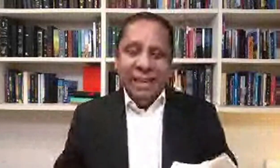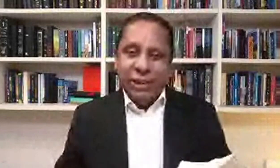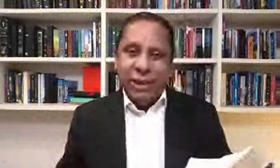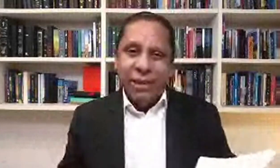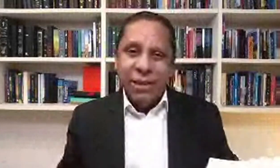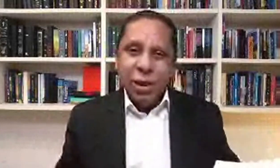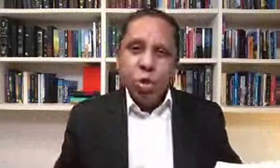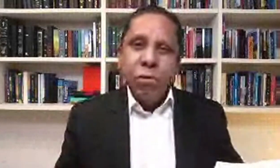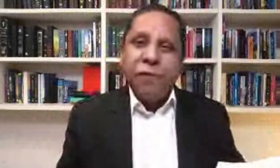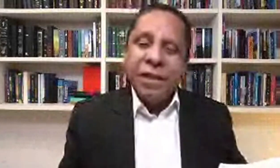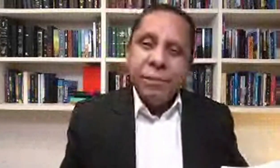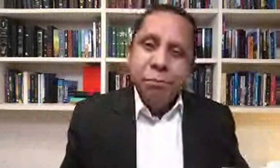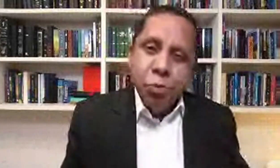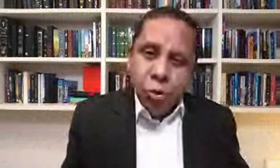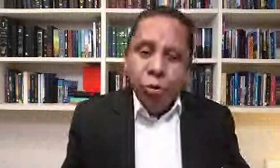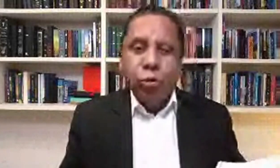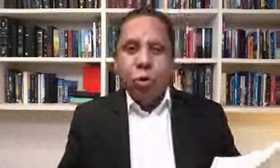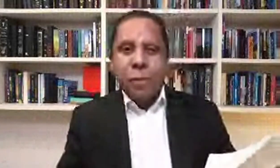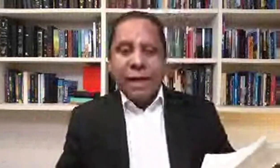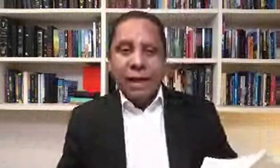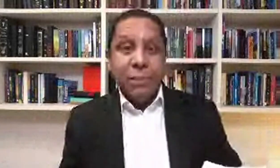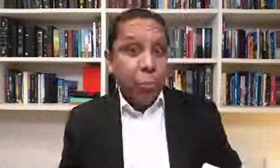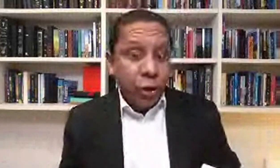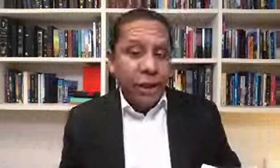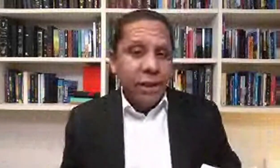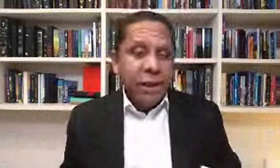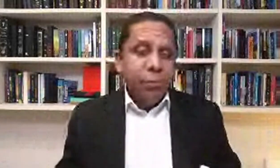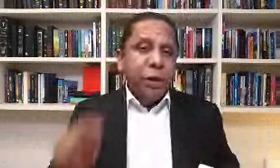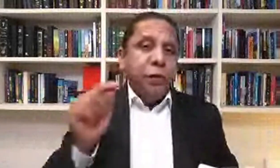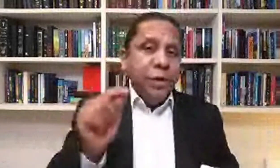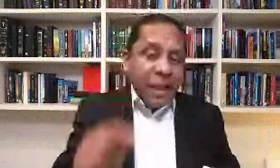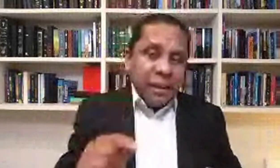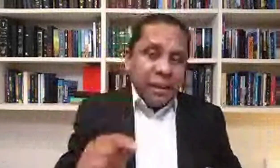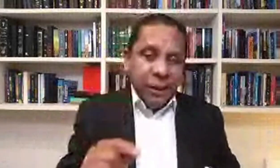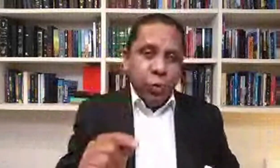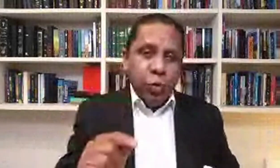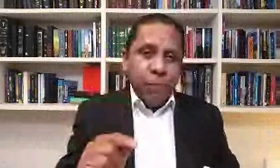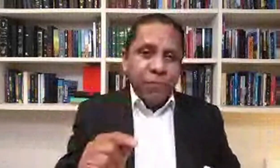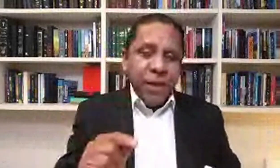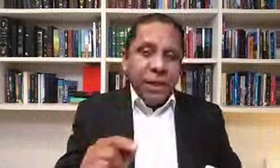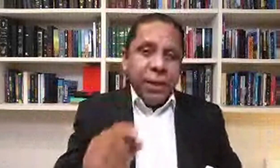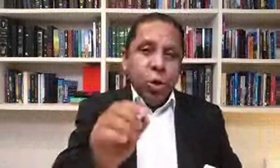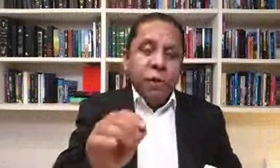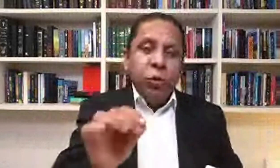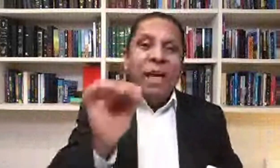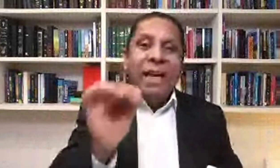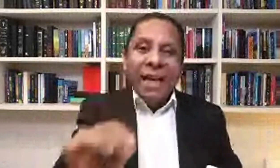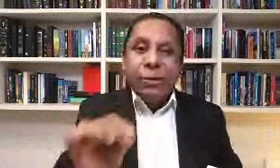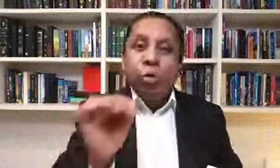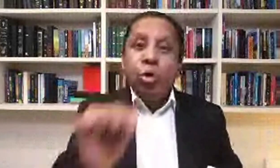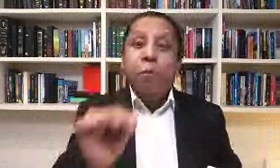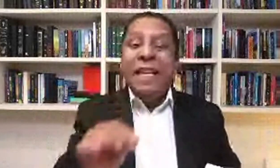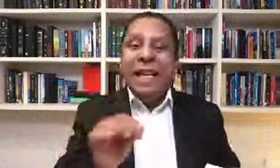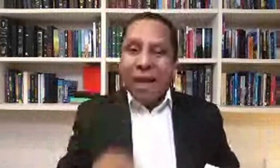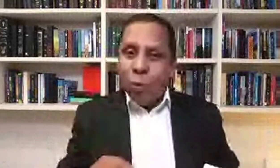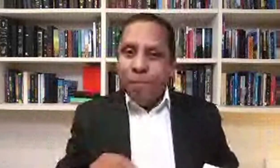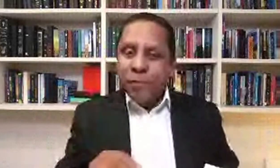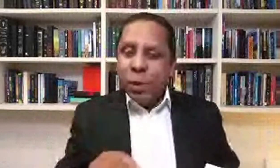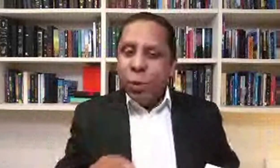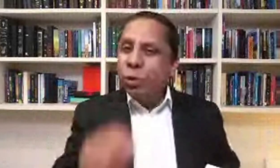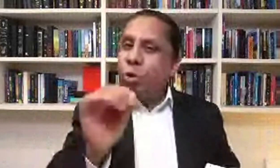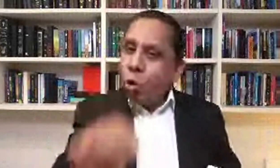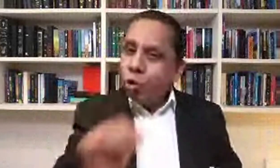bem crítica, uma fase muito complicada. Por quê? Porque foi nesse período que houve o decreto